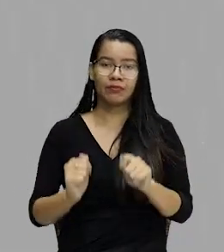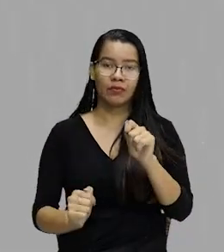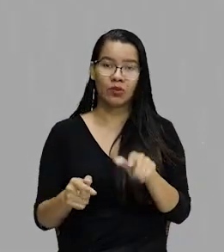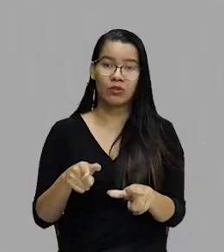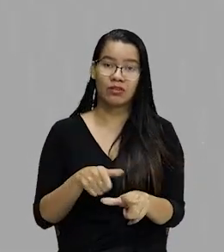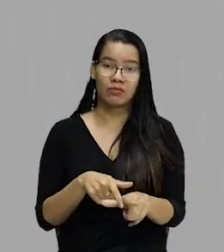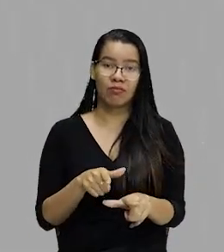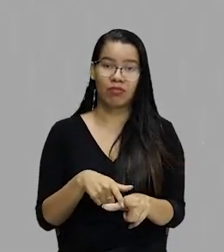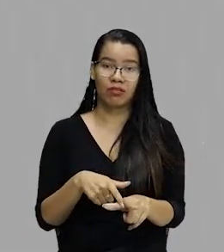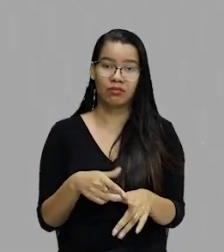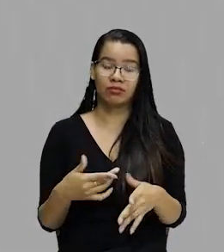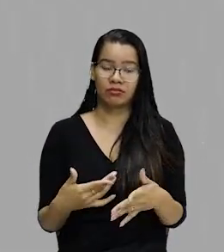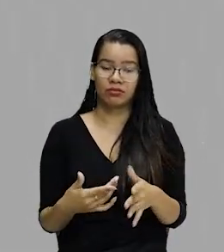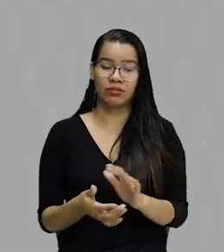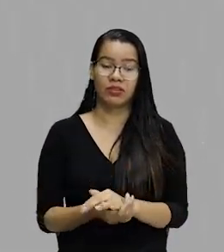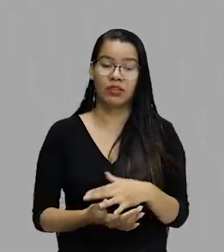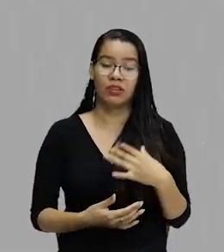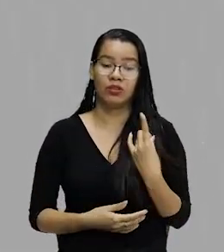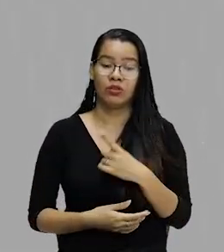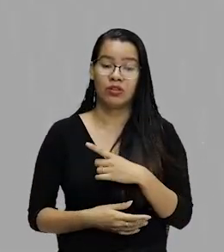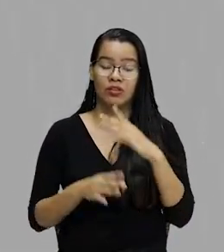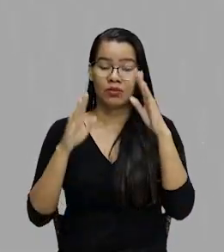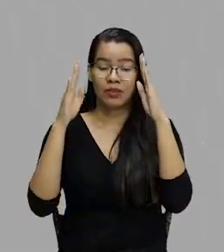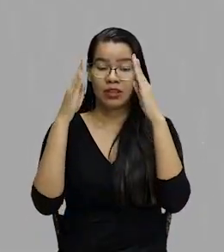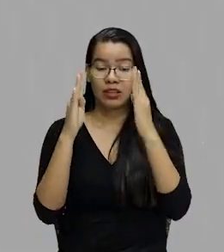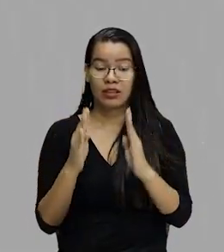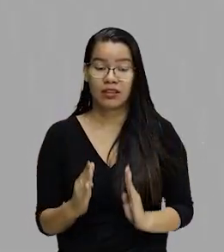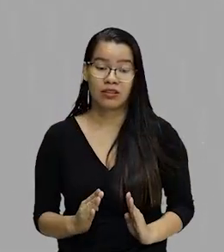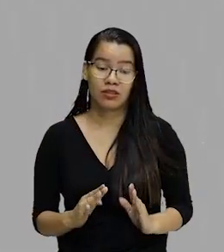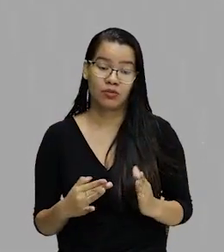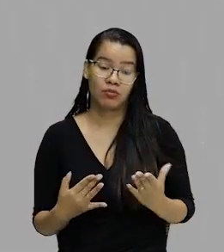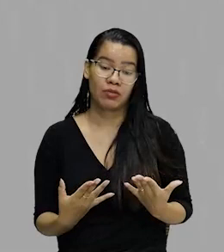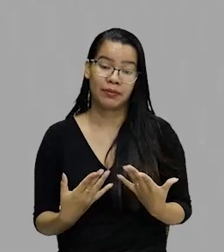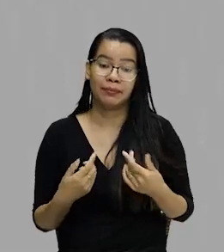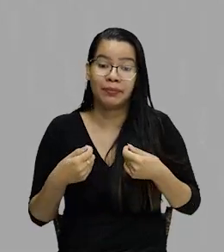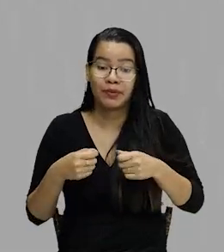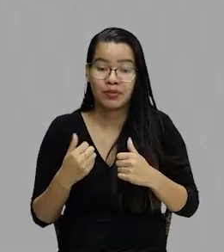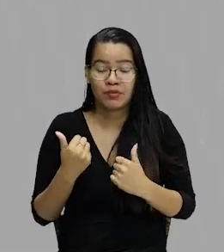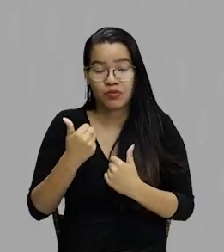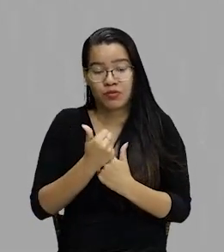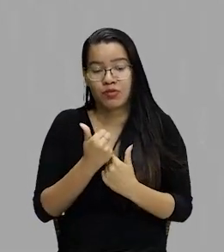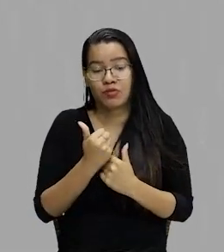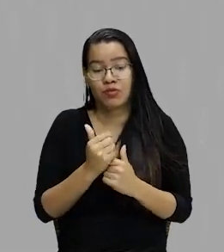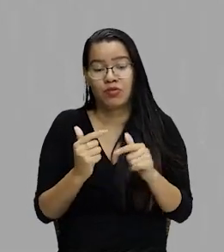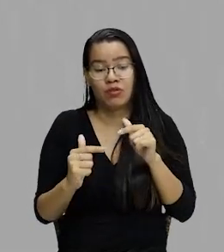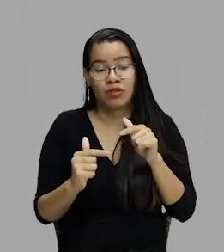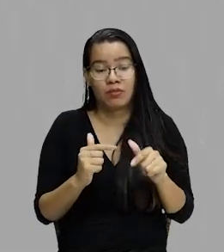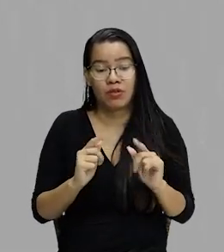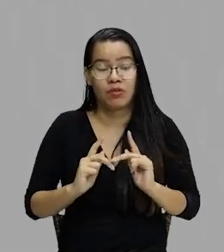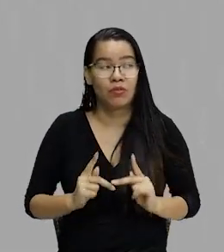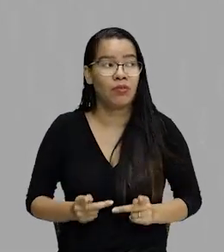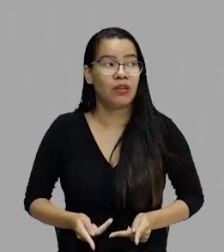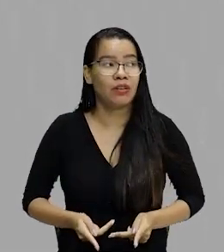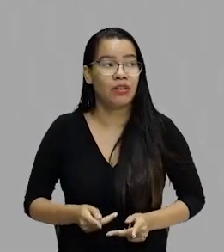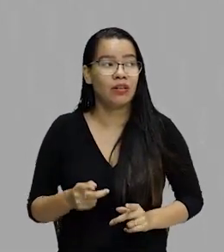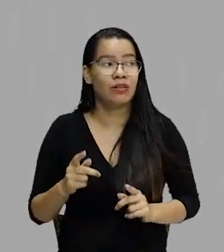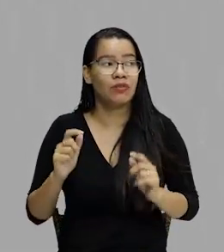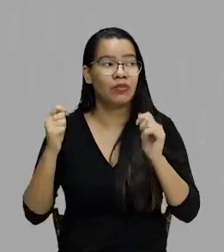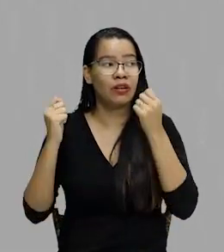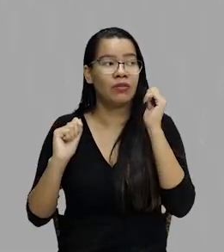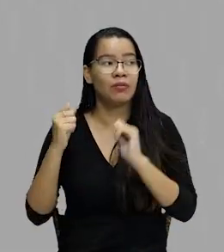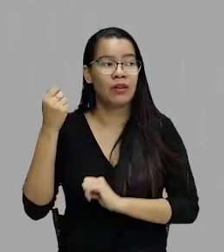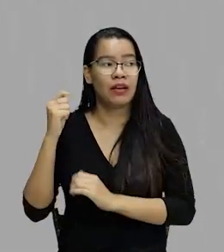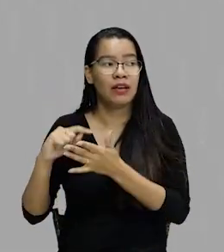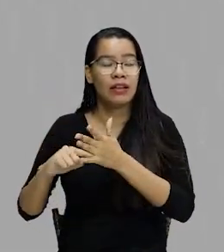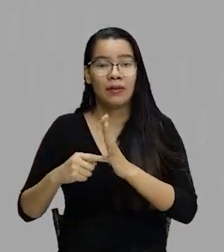nós estamos analisando a possível substituição do trabalho humano nas fábricas